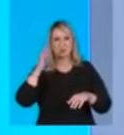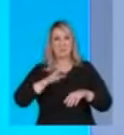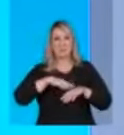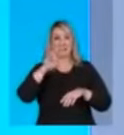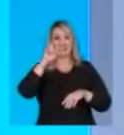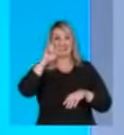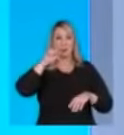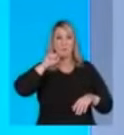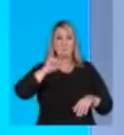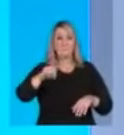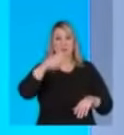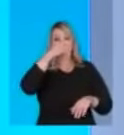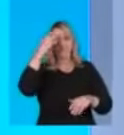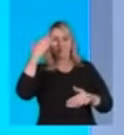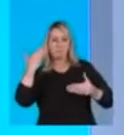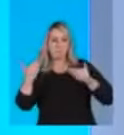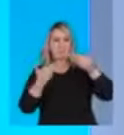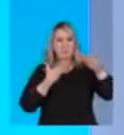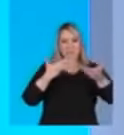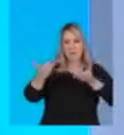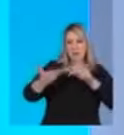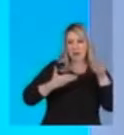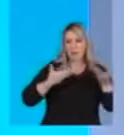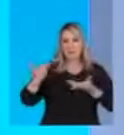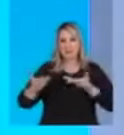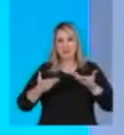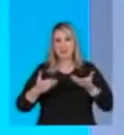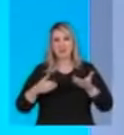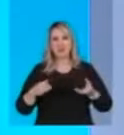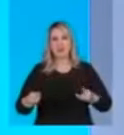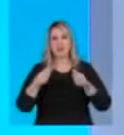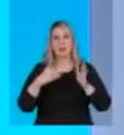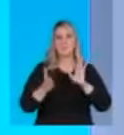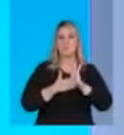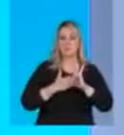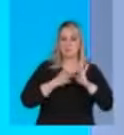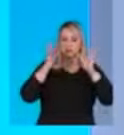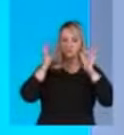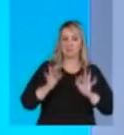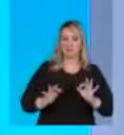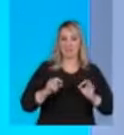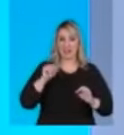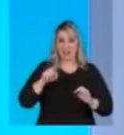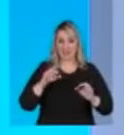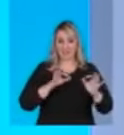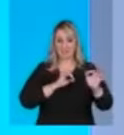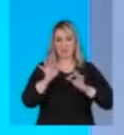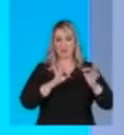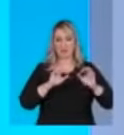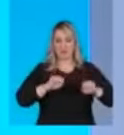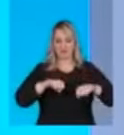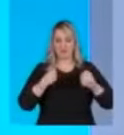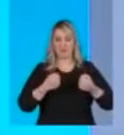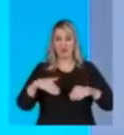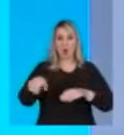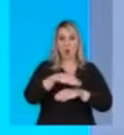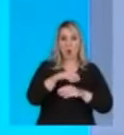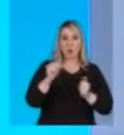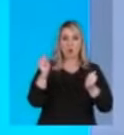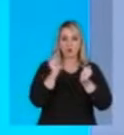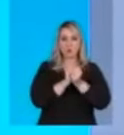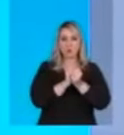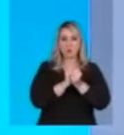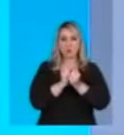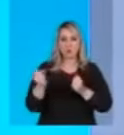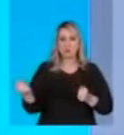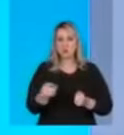de 5.000 pessoas que debateram essa cidade e que tiraram uma proposta concreta para ela e é esse esse projeto que eu tô defendendo na rua junto com uma